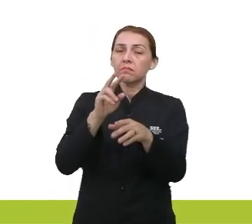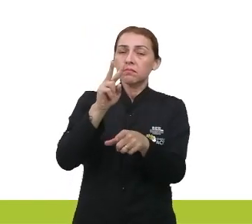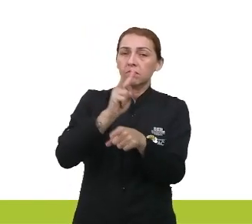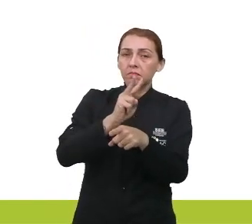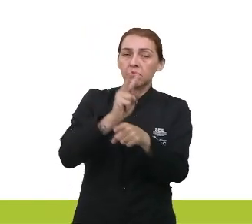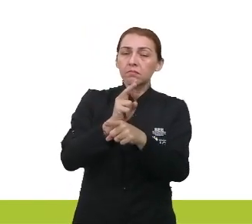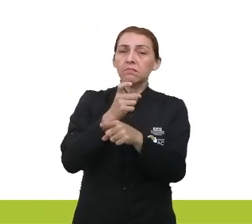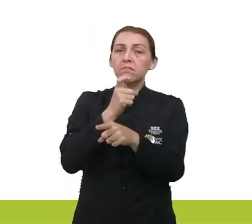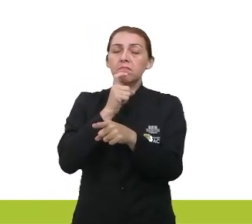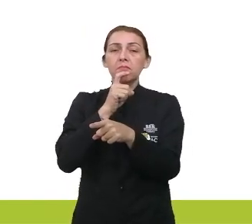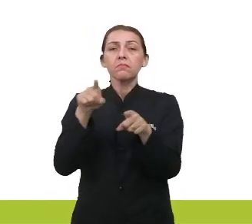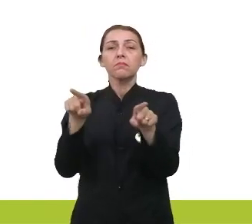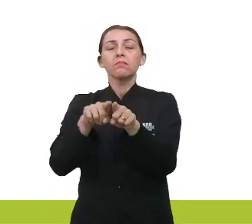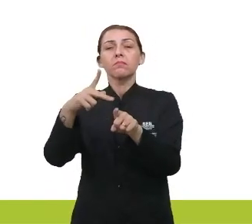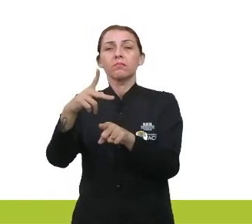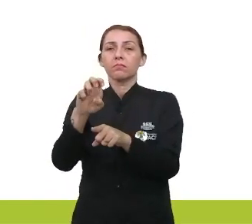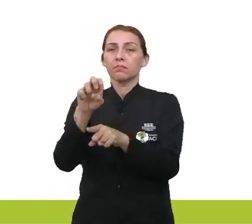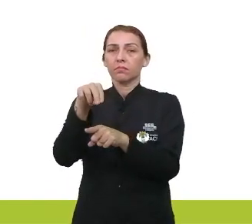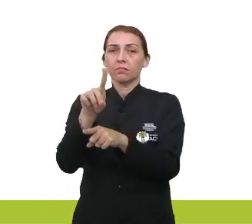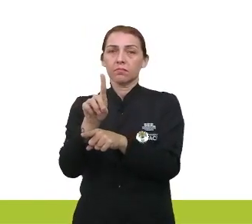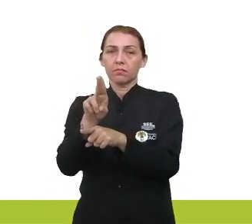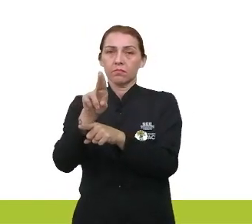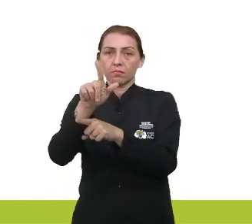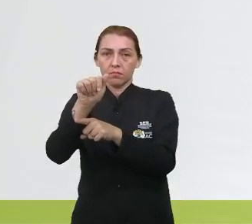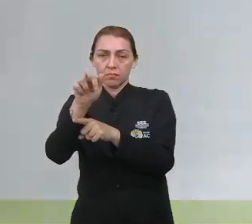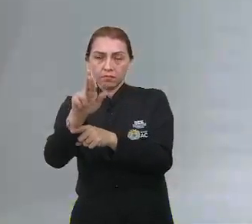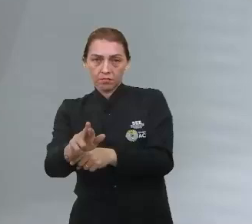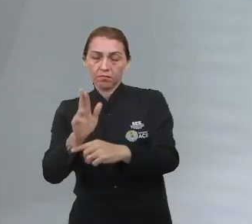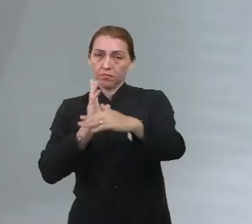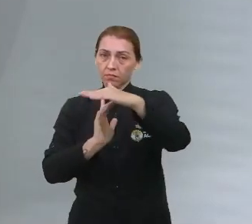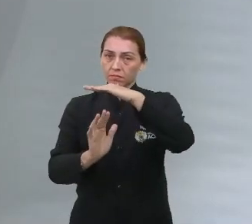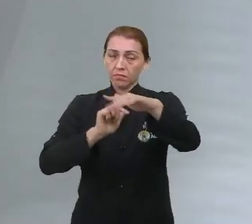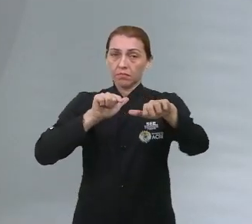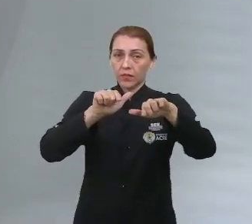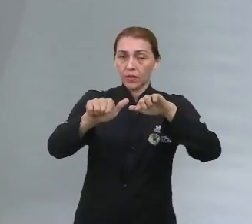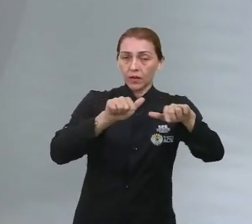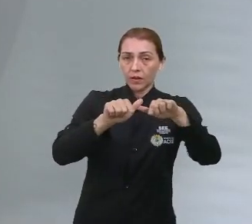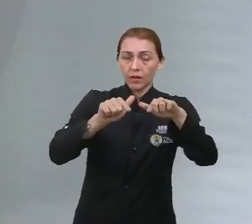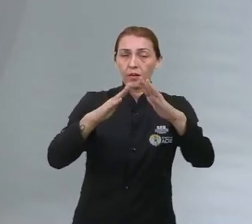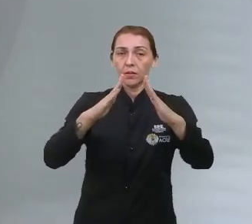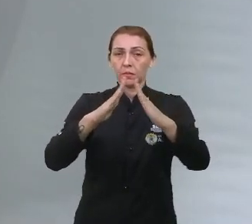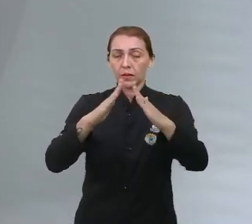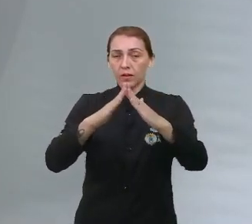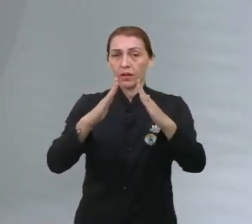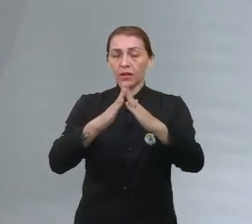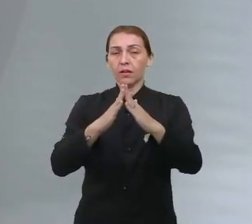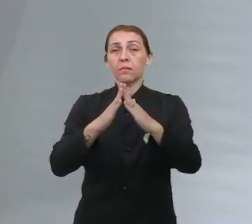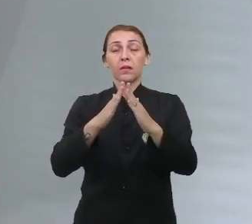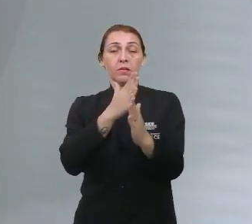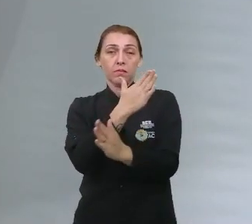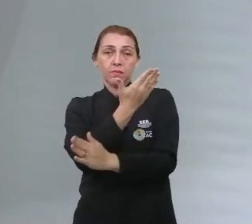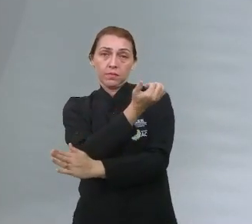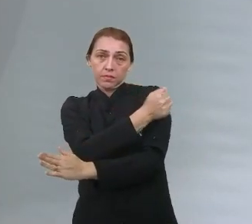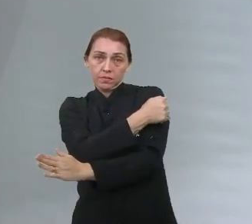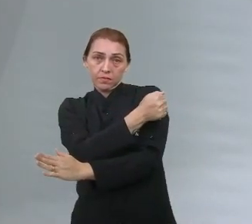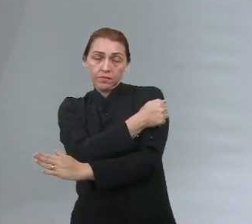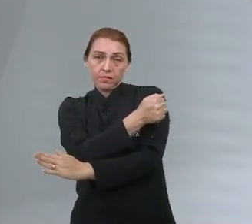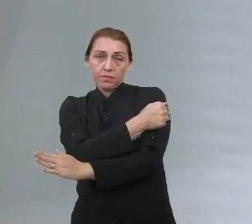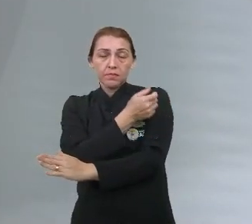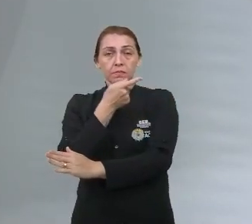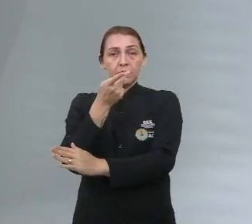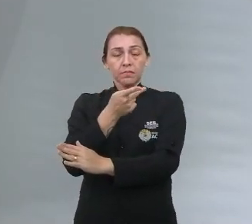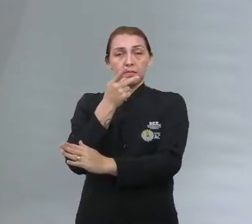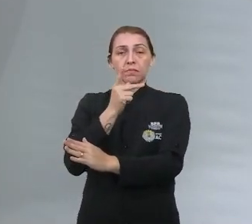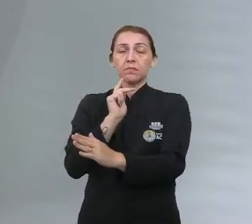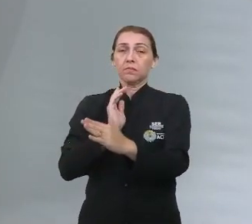migração pendular ou diária, é aquela migração do trabalho para casa. Para os meus alunos, quando a gente fala